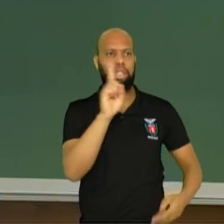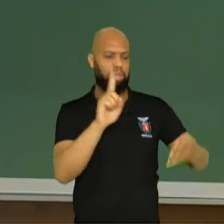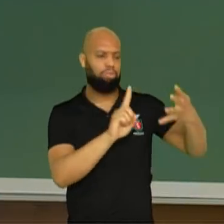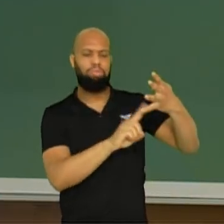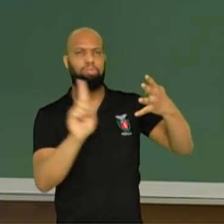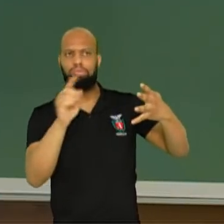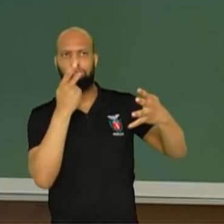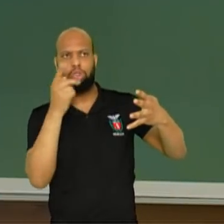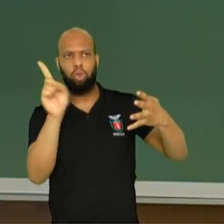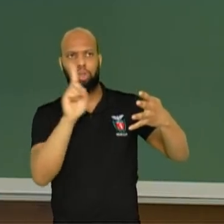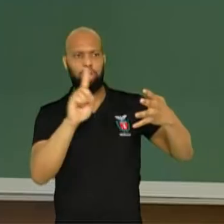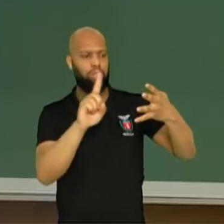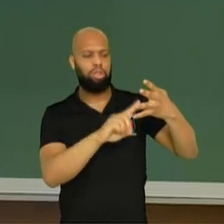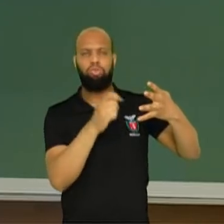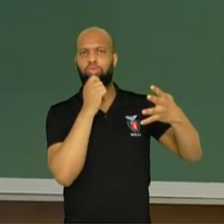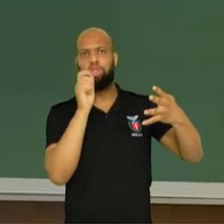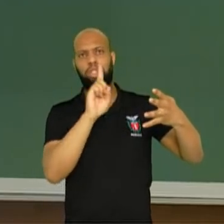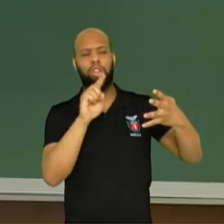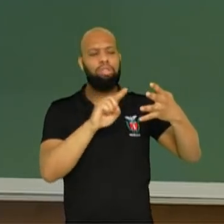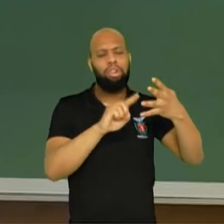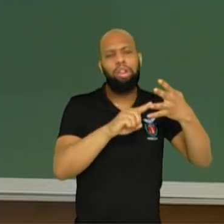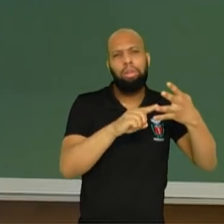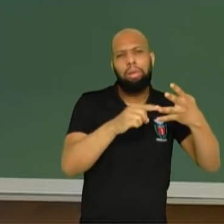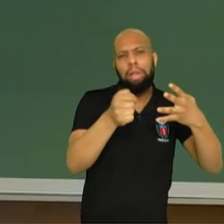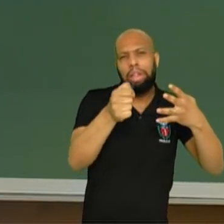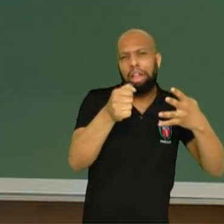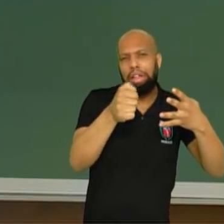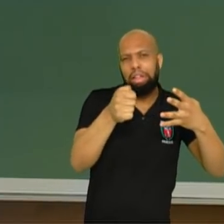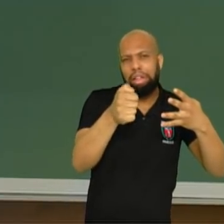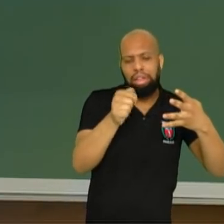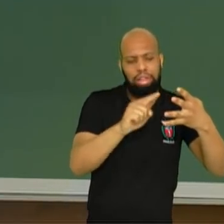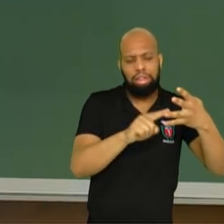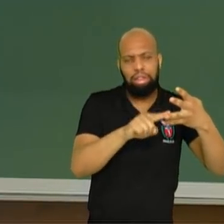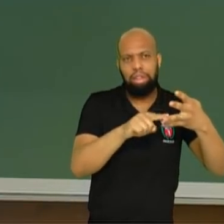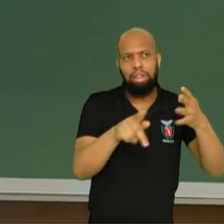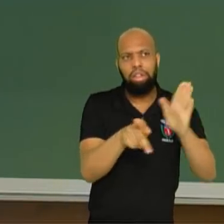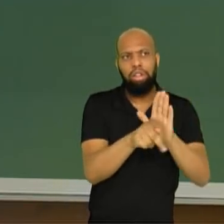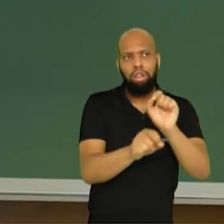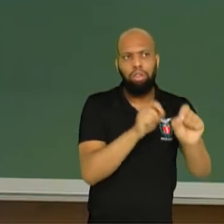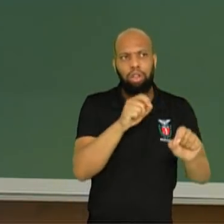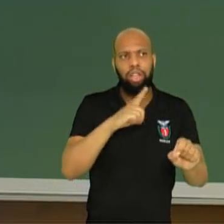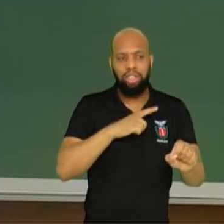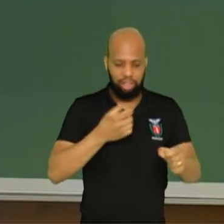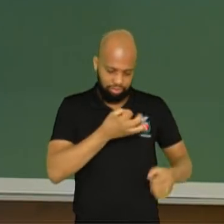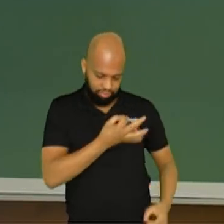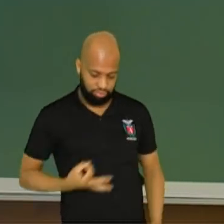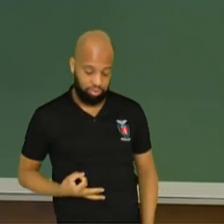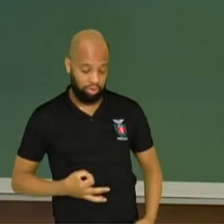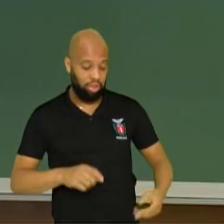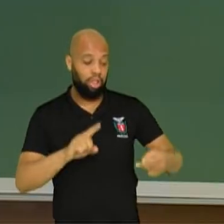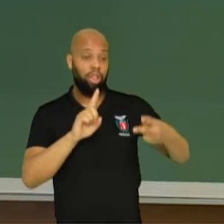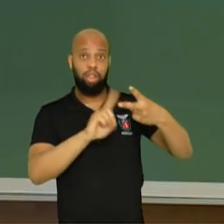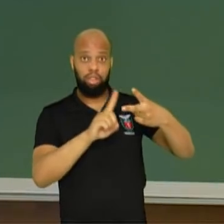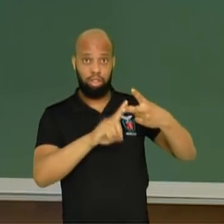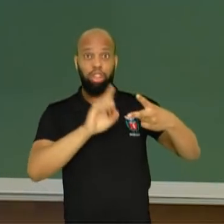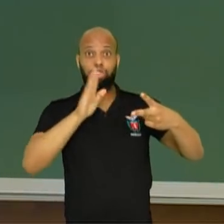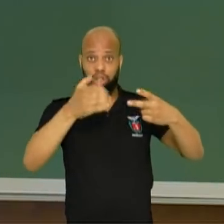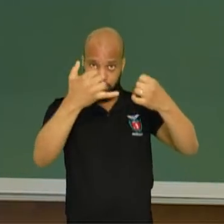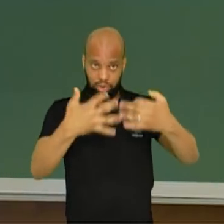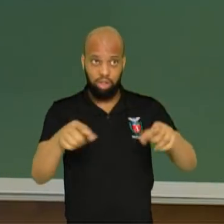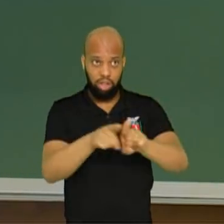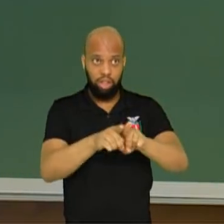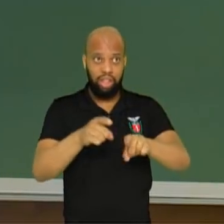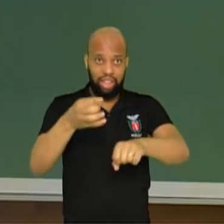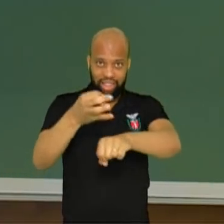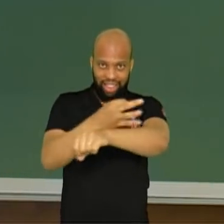falou de porócito. Na verdade, falou bem basicamente, que o porócito é o que dá origem ao poro. O coanócito, eu falei para você que é